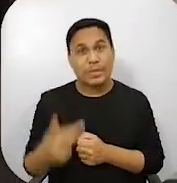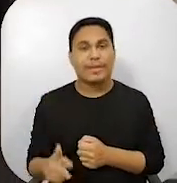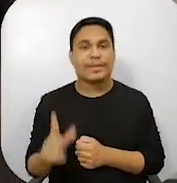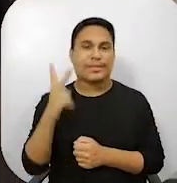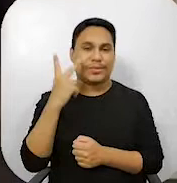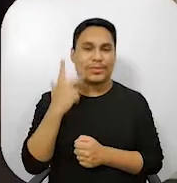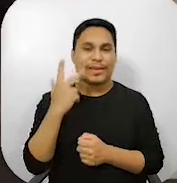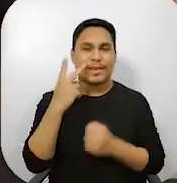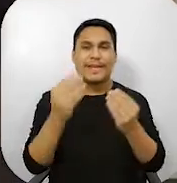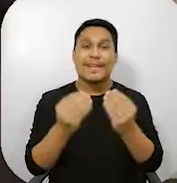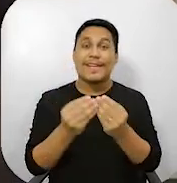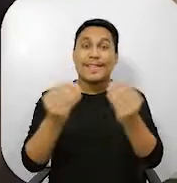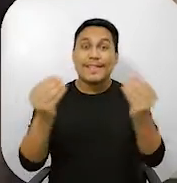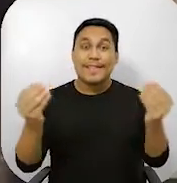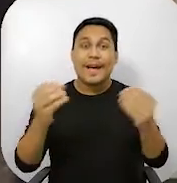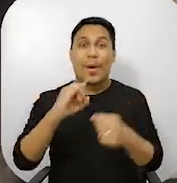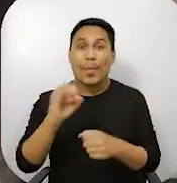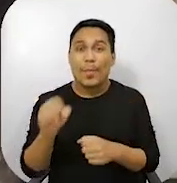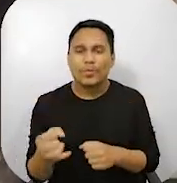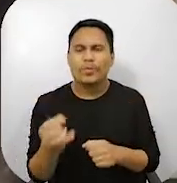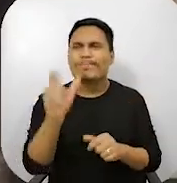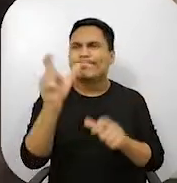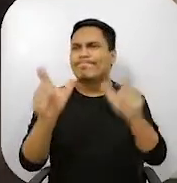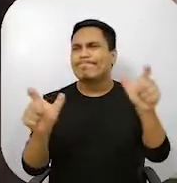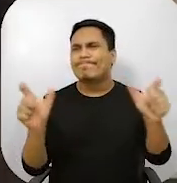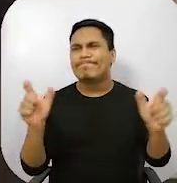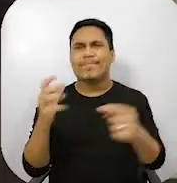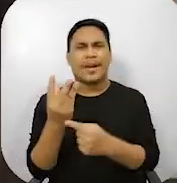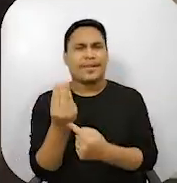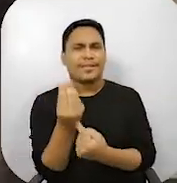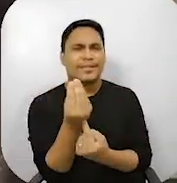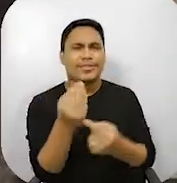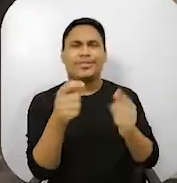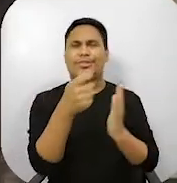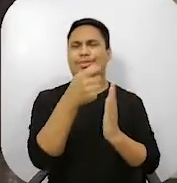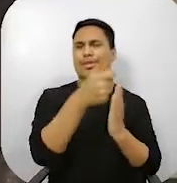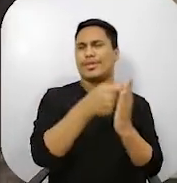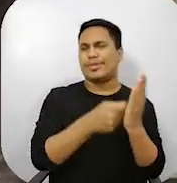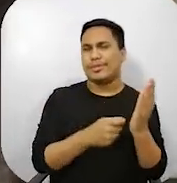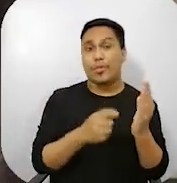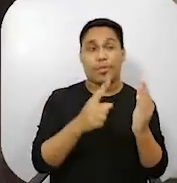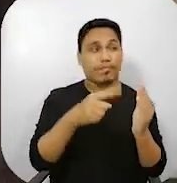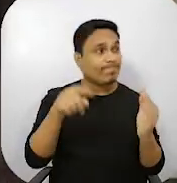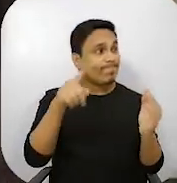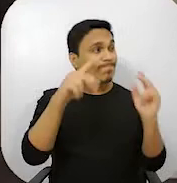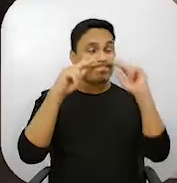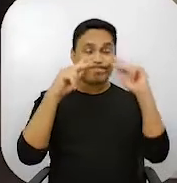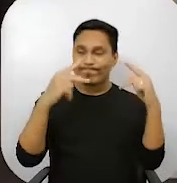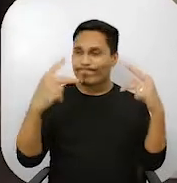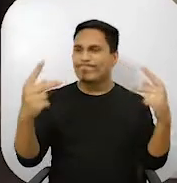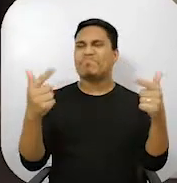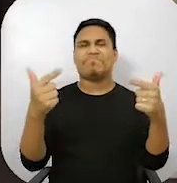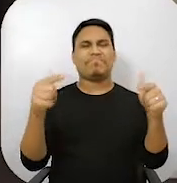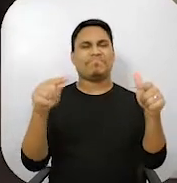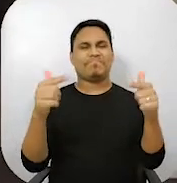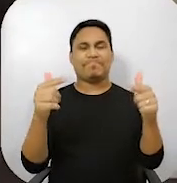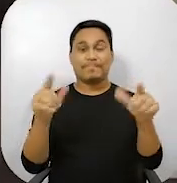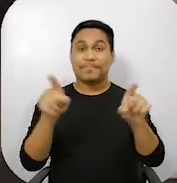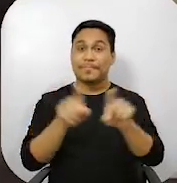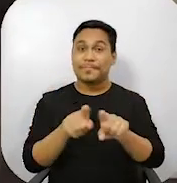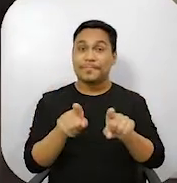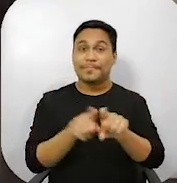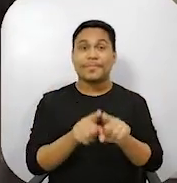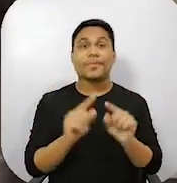a artistas escritores né de terem um reconhecimento além de